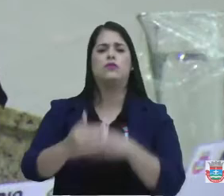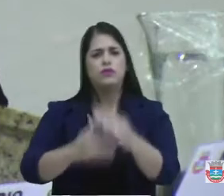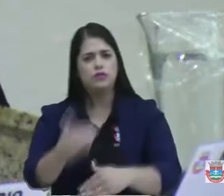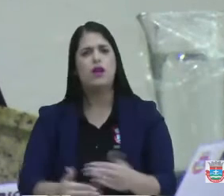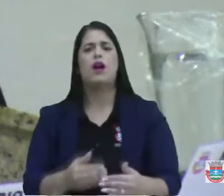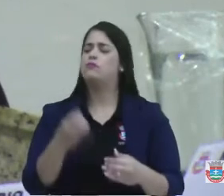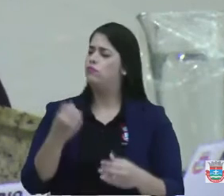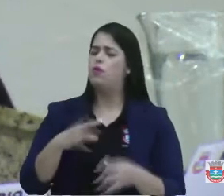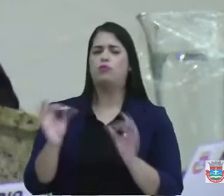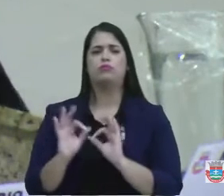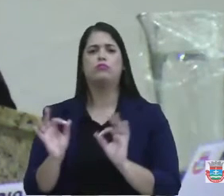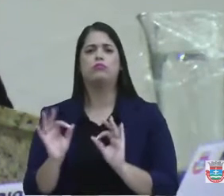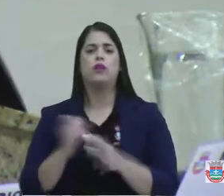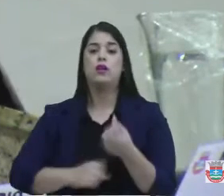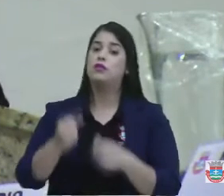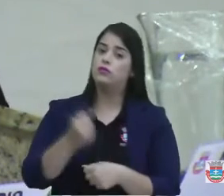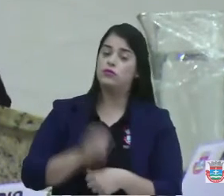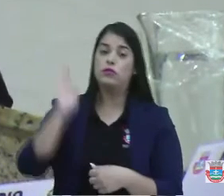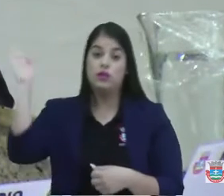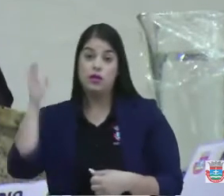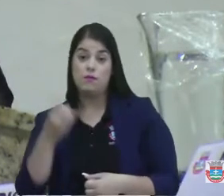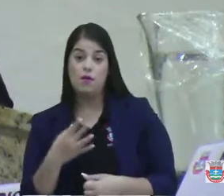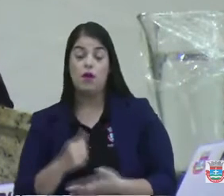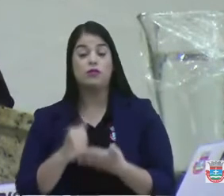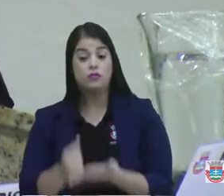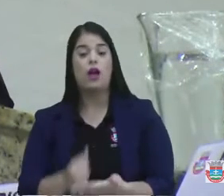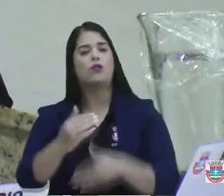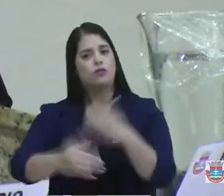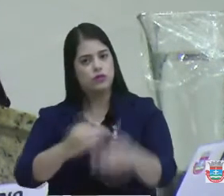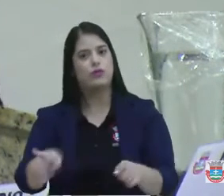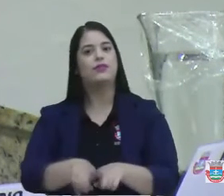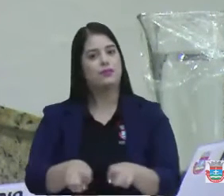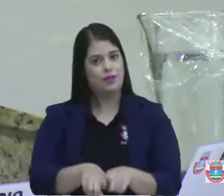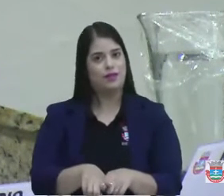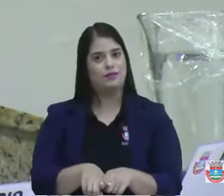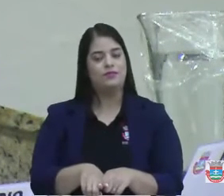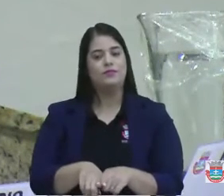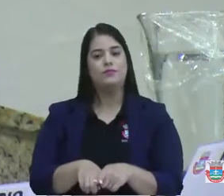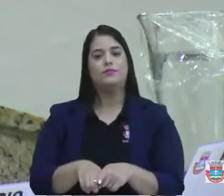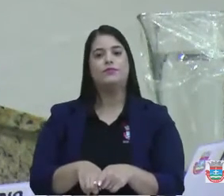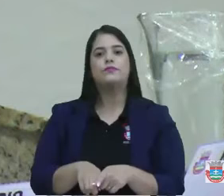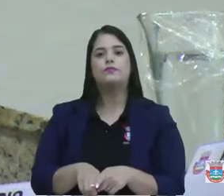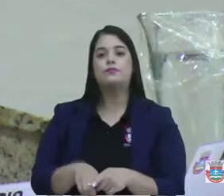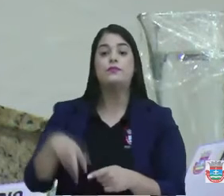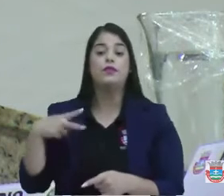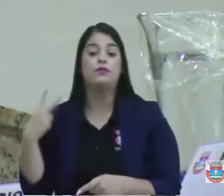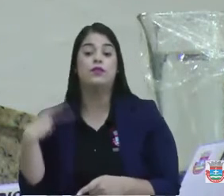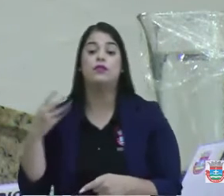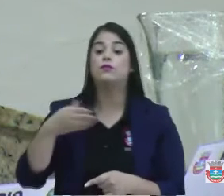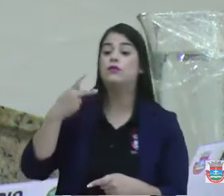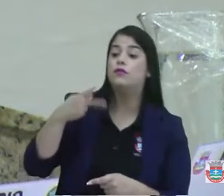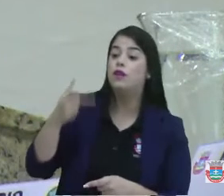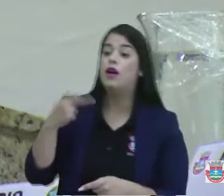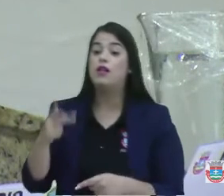ótimo porque eu não tenho eleição é bom ajudar e continuar também né bom e quando o vereador aqui